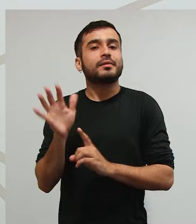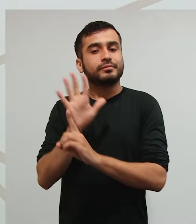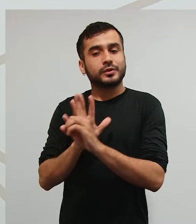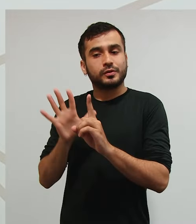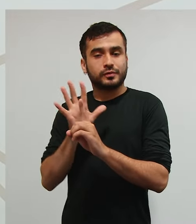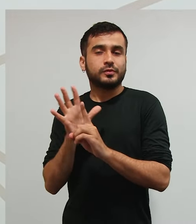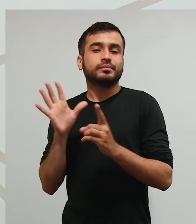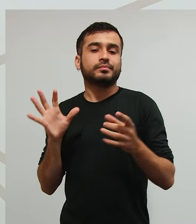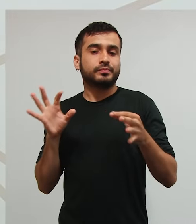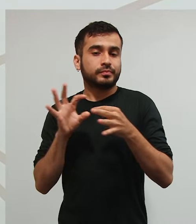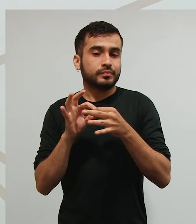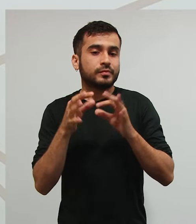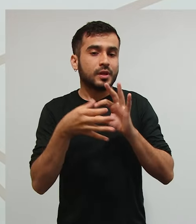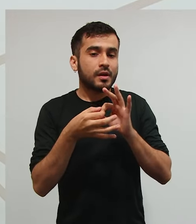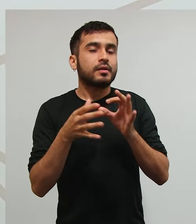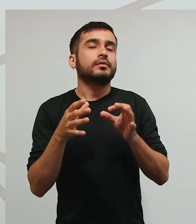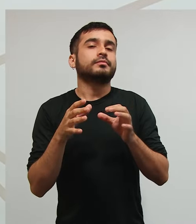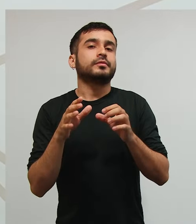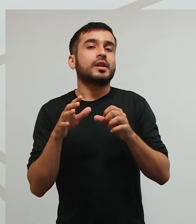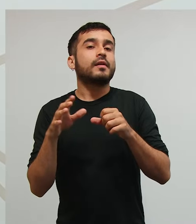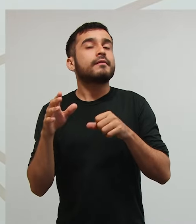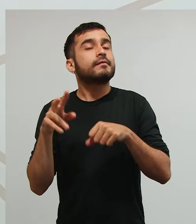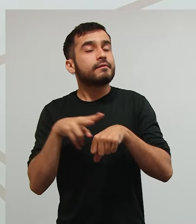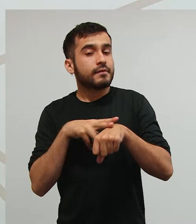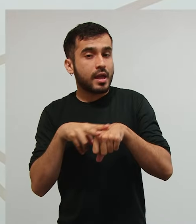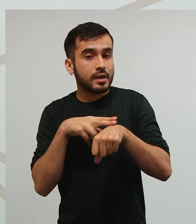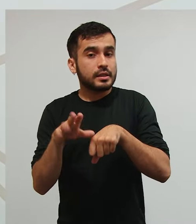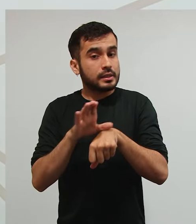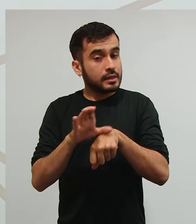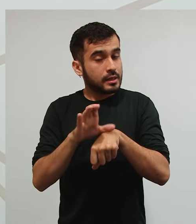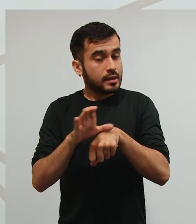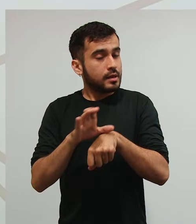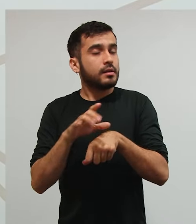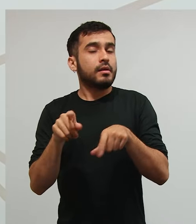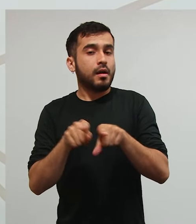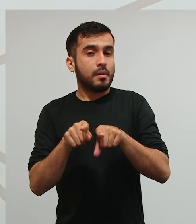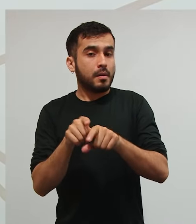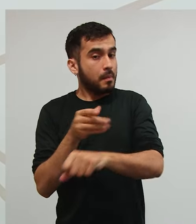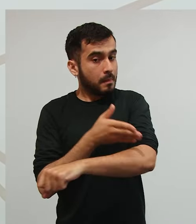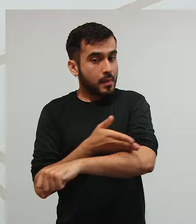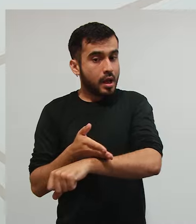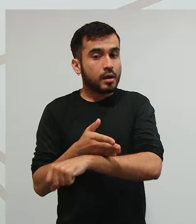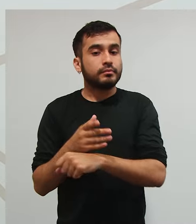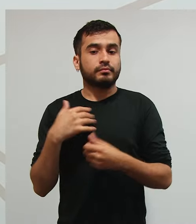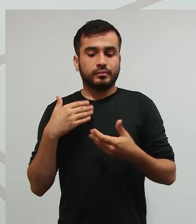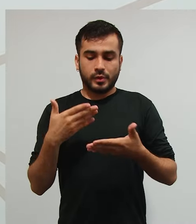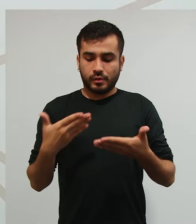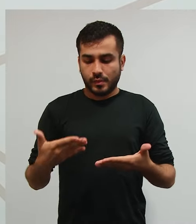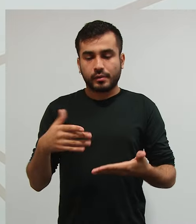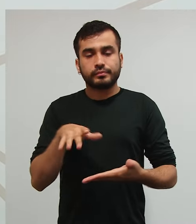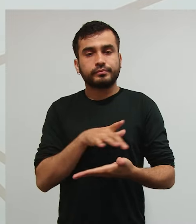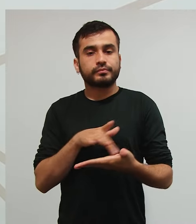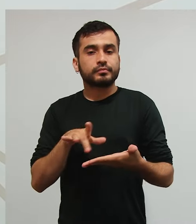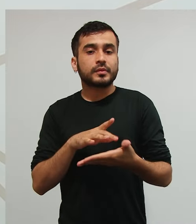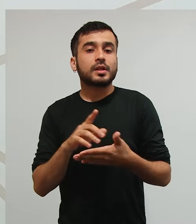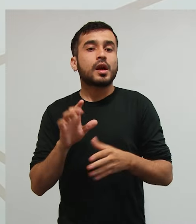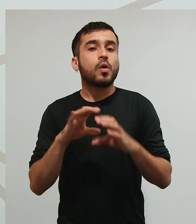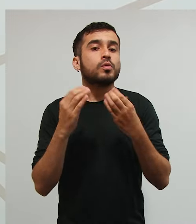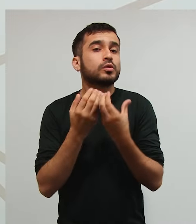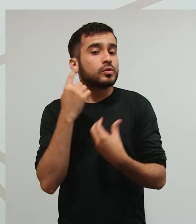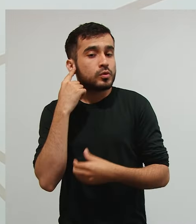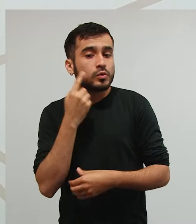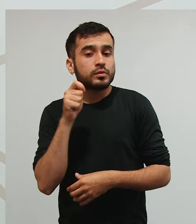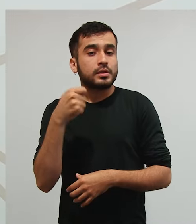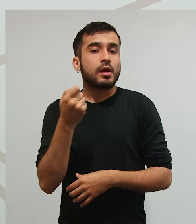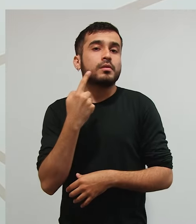Bom, ao fundo está a plotagem dos estúdios em tons verde, cinza e branco. À minha direita, a nossa tela interativa e o meu